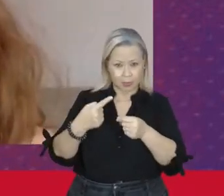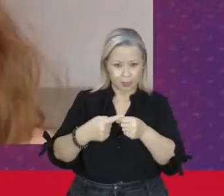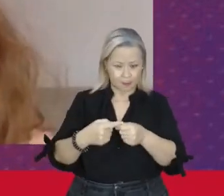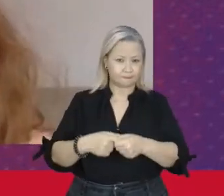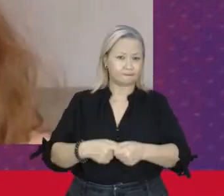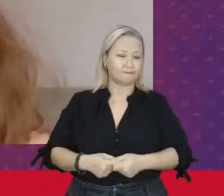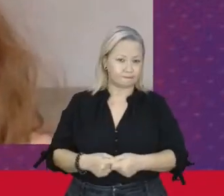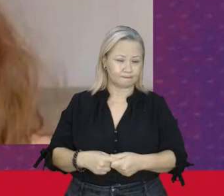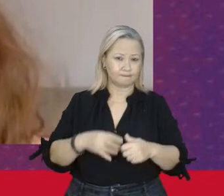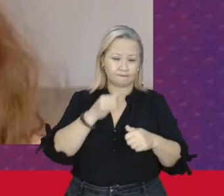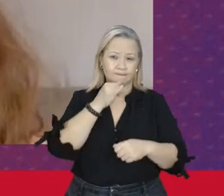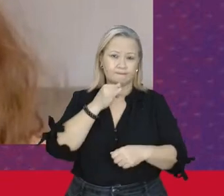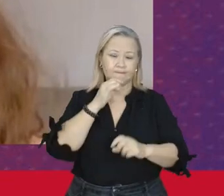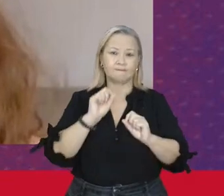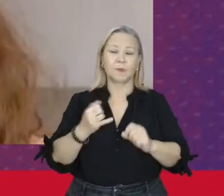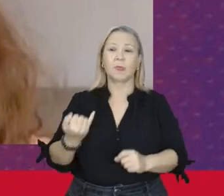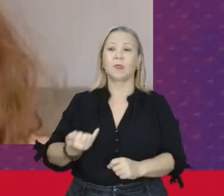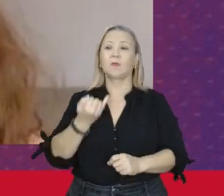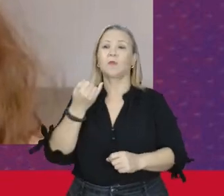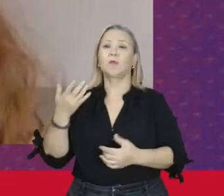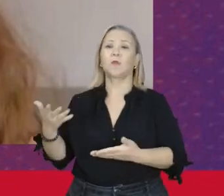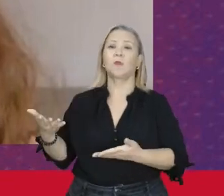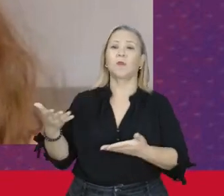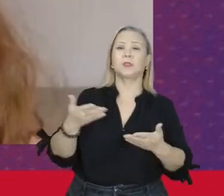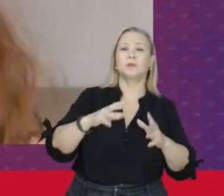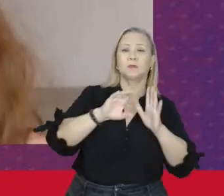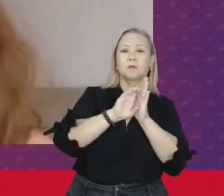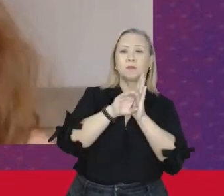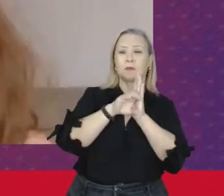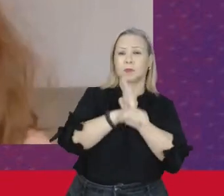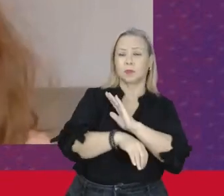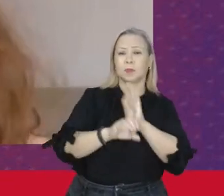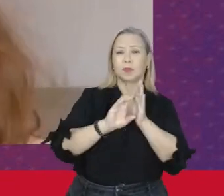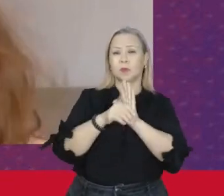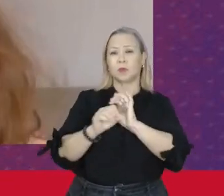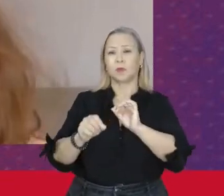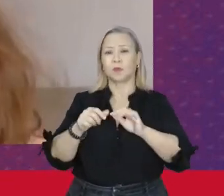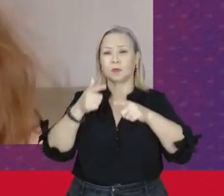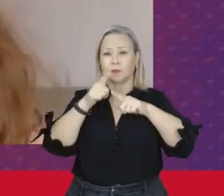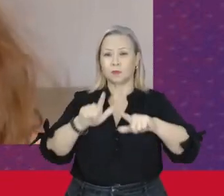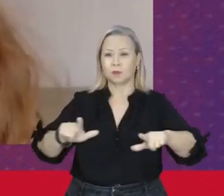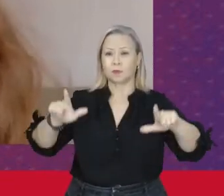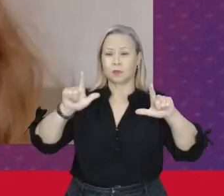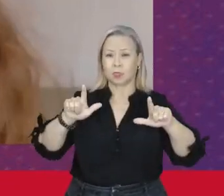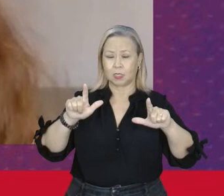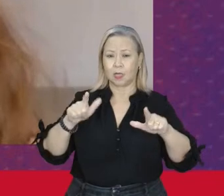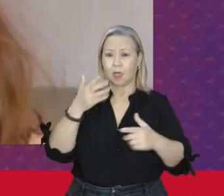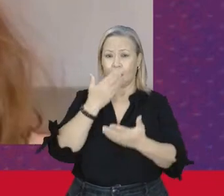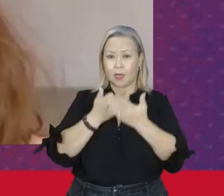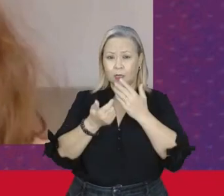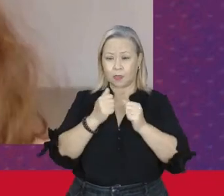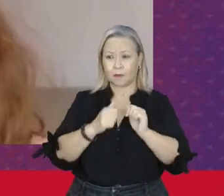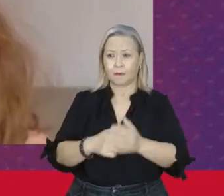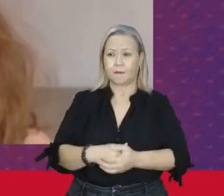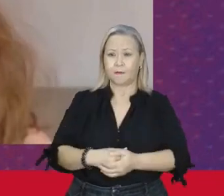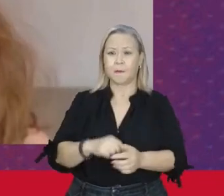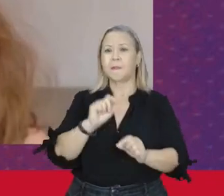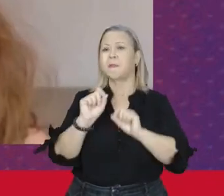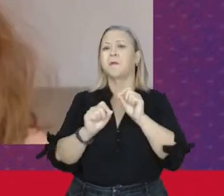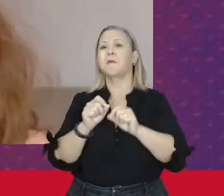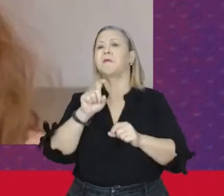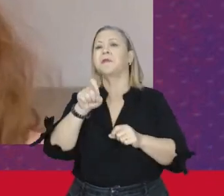né, é importante trazer um conceito que é o conceito dos desertos alimentares, que mostra que, na verdade, o que são